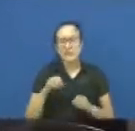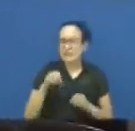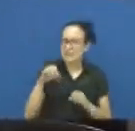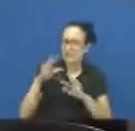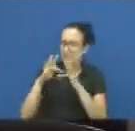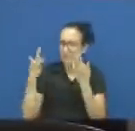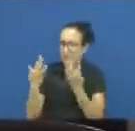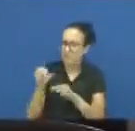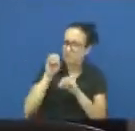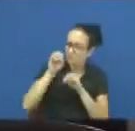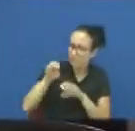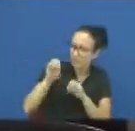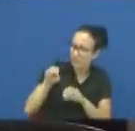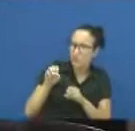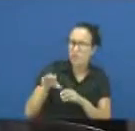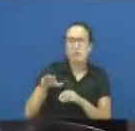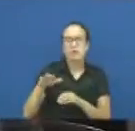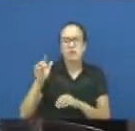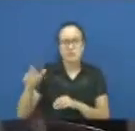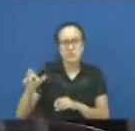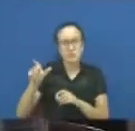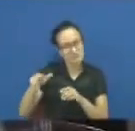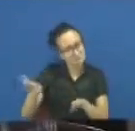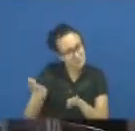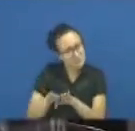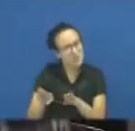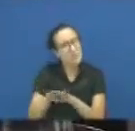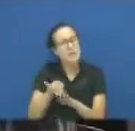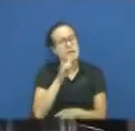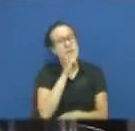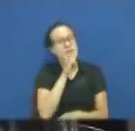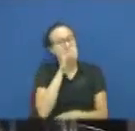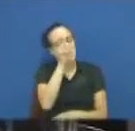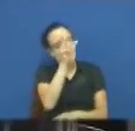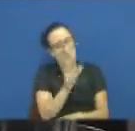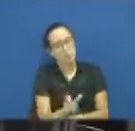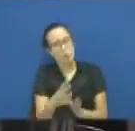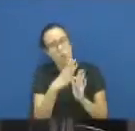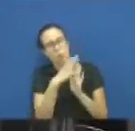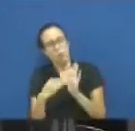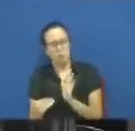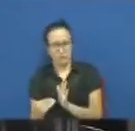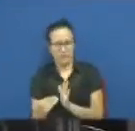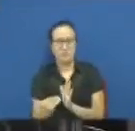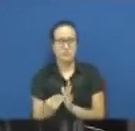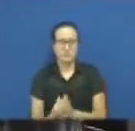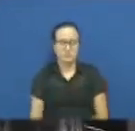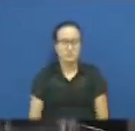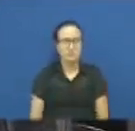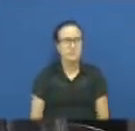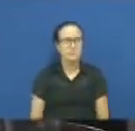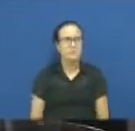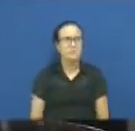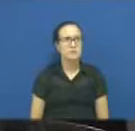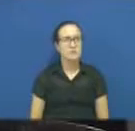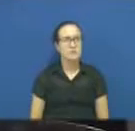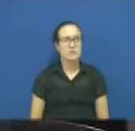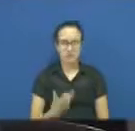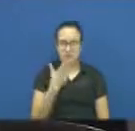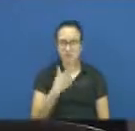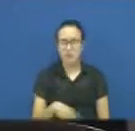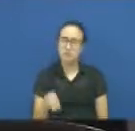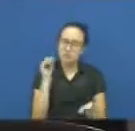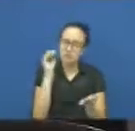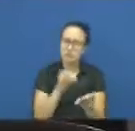valorosa, digna, a exemplo do Acácio. Eu conheço, quero realmente deixar registrado.